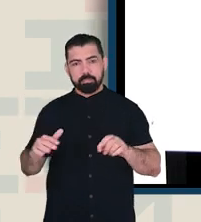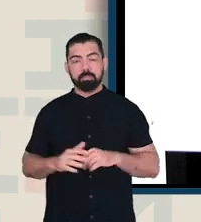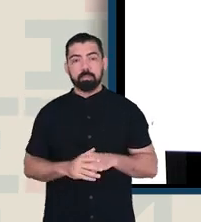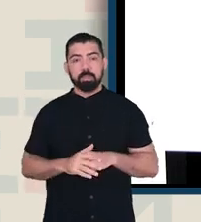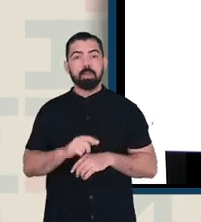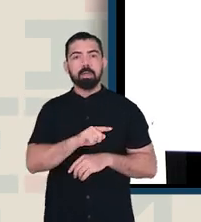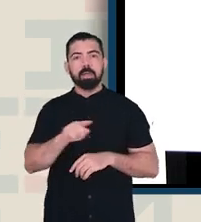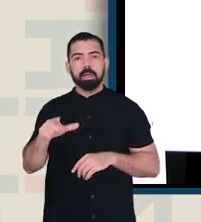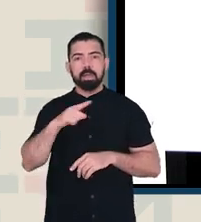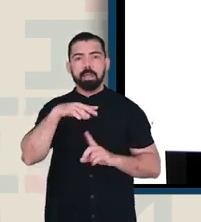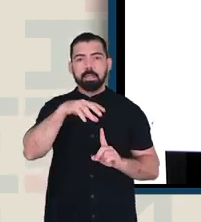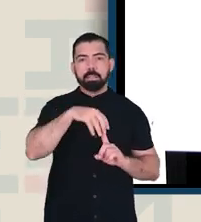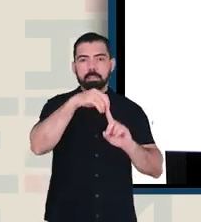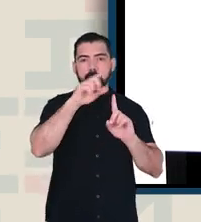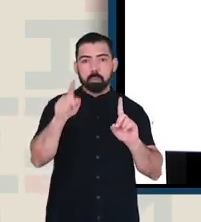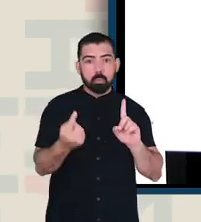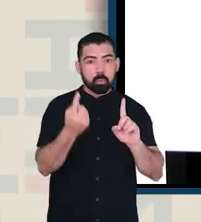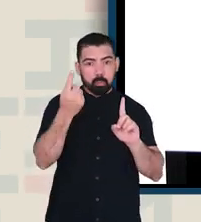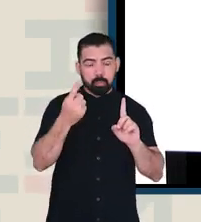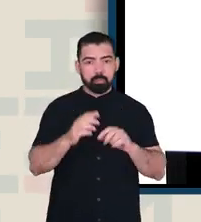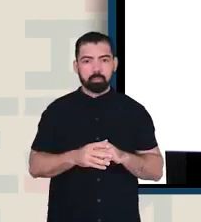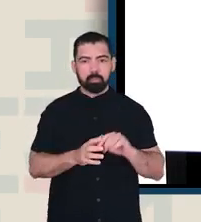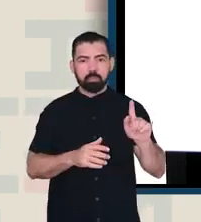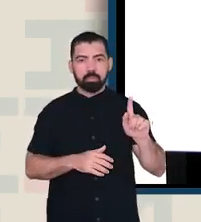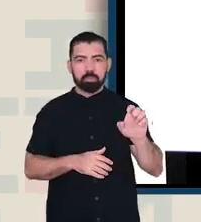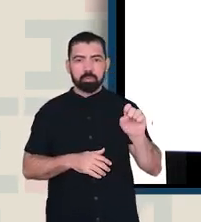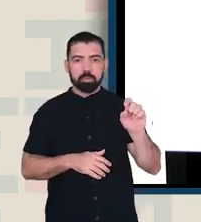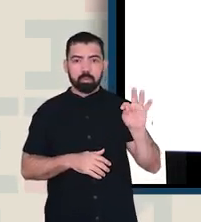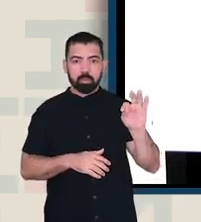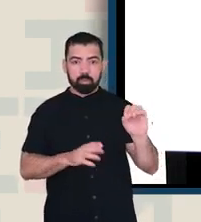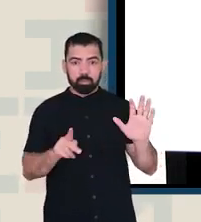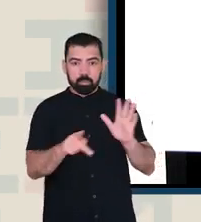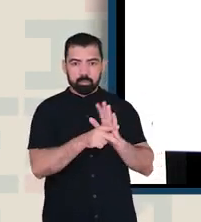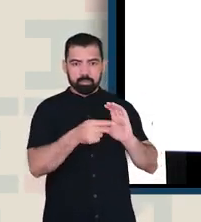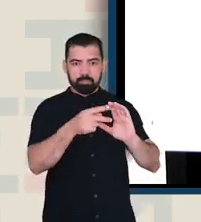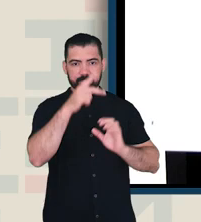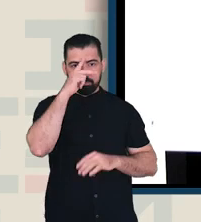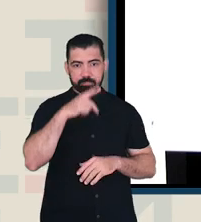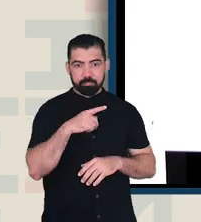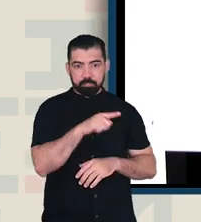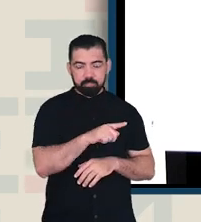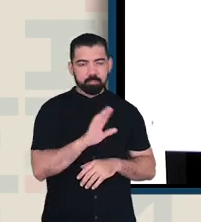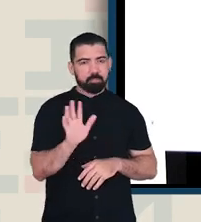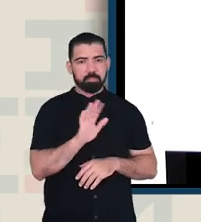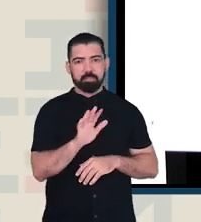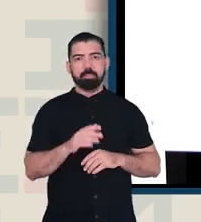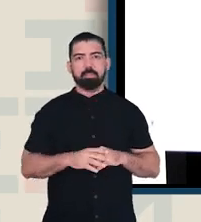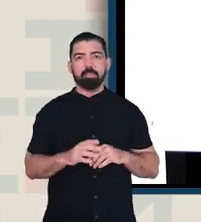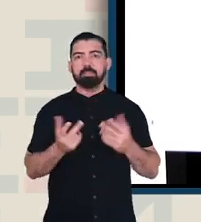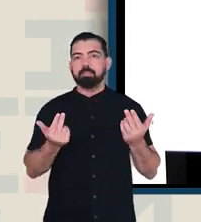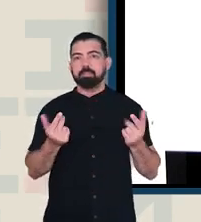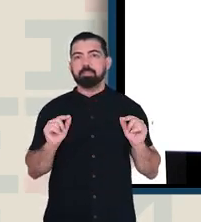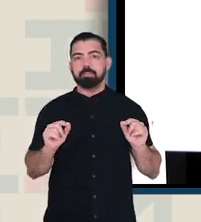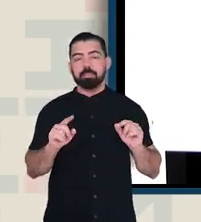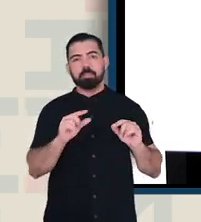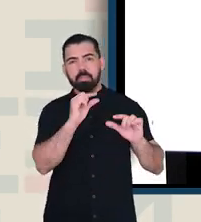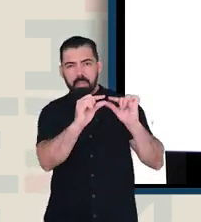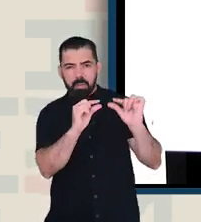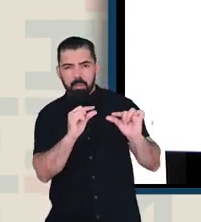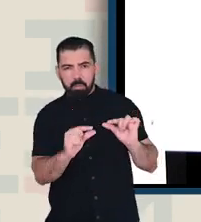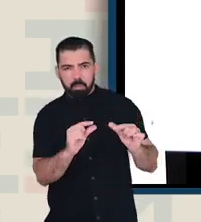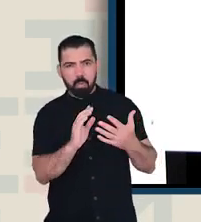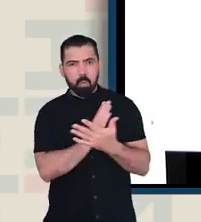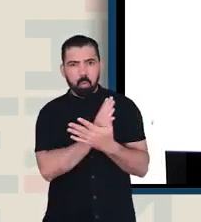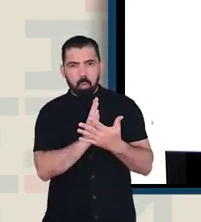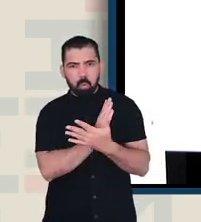Nenhum deles se destaca com uma gestualidade muito particular, são como microgestualidades, pequenas coisinhas que